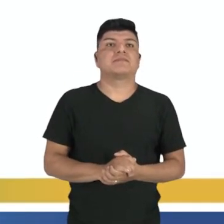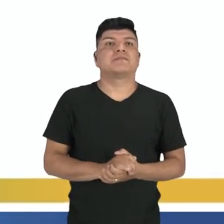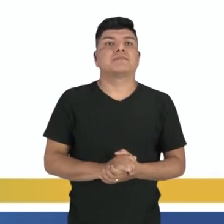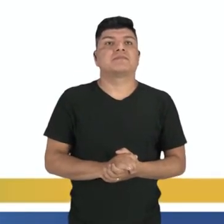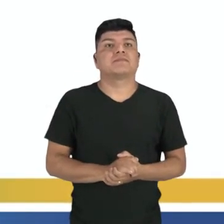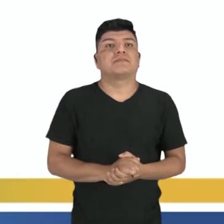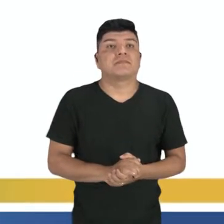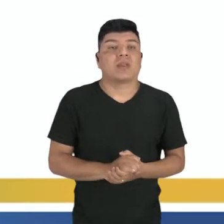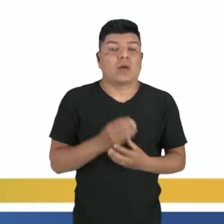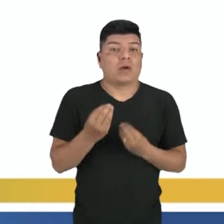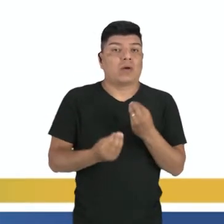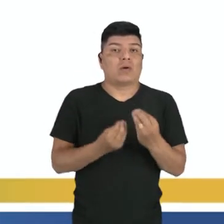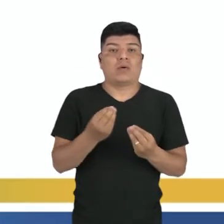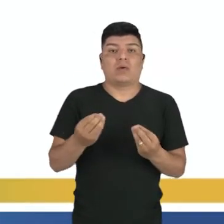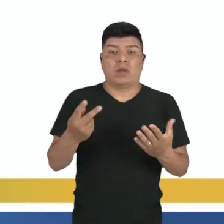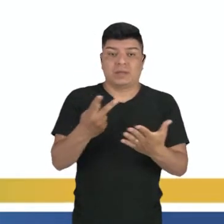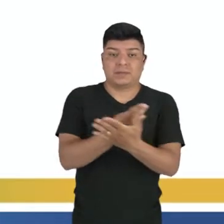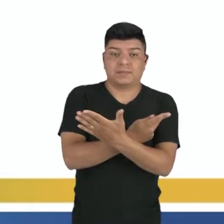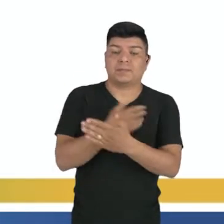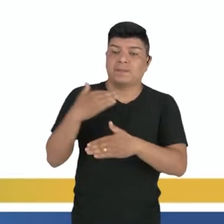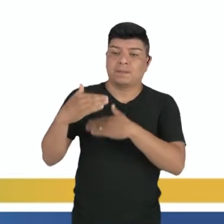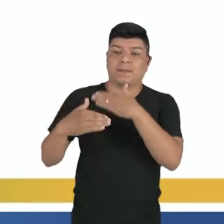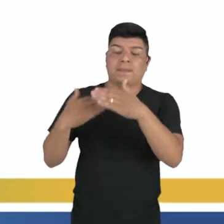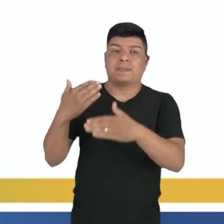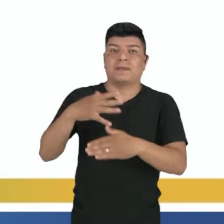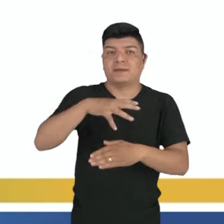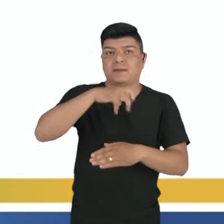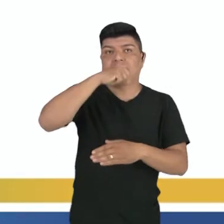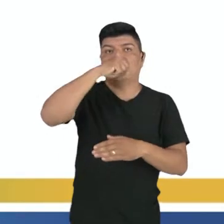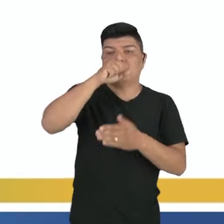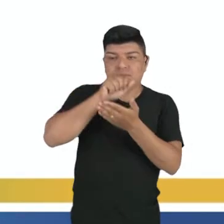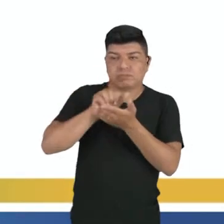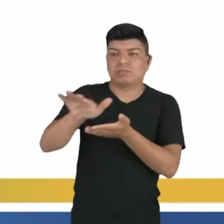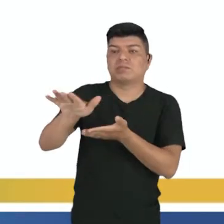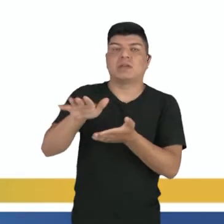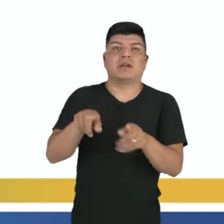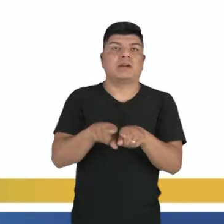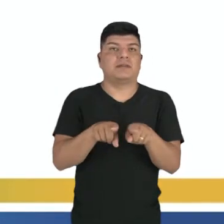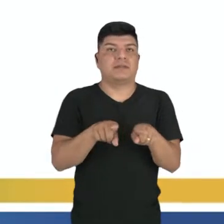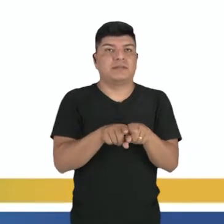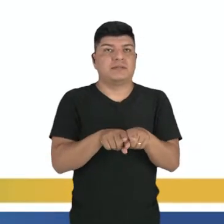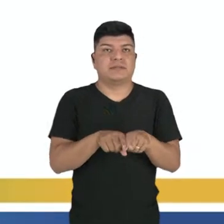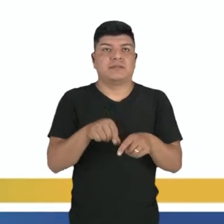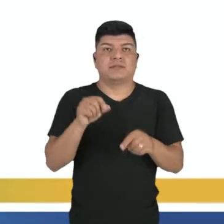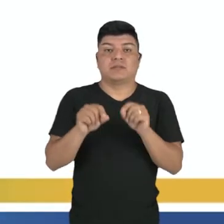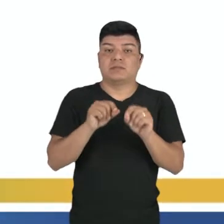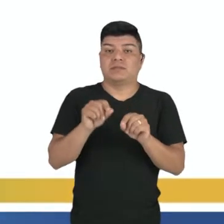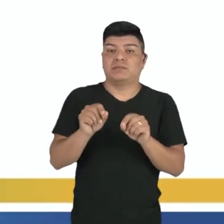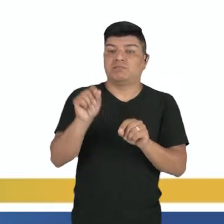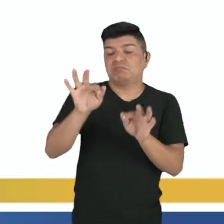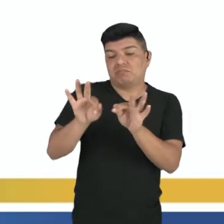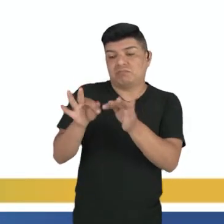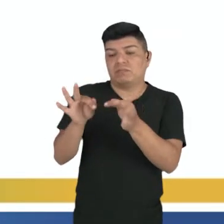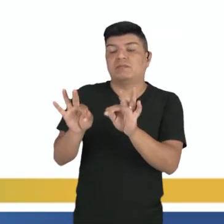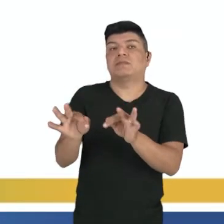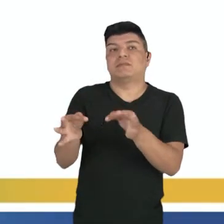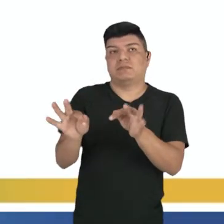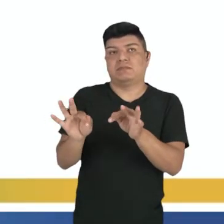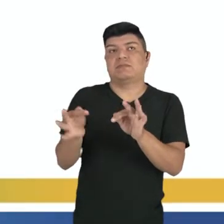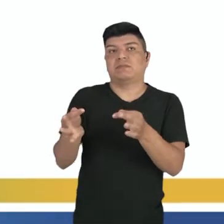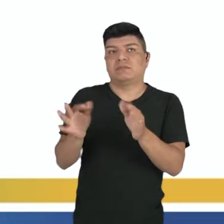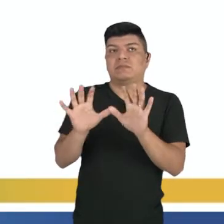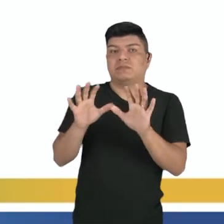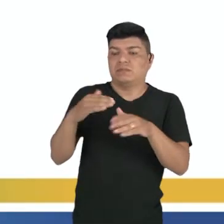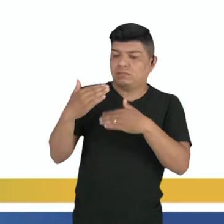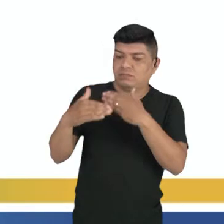E como é que acontece o processo de respiração e excreção? Como são seres muito simples, esse